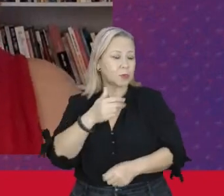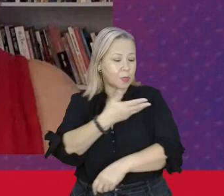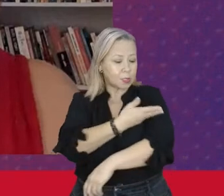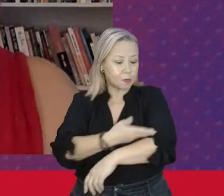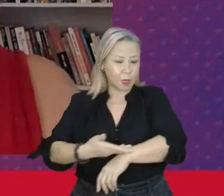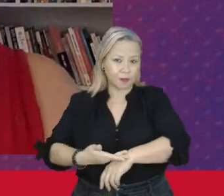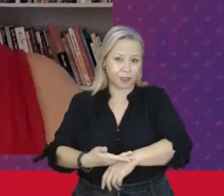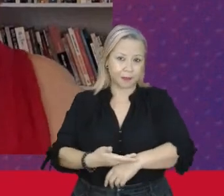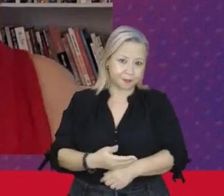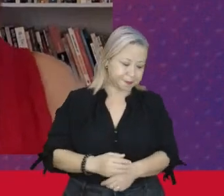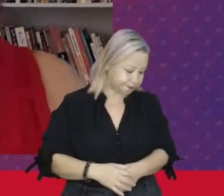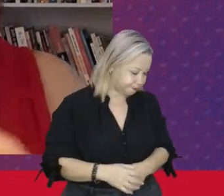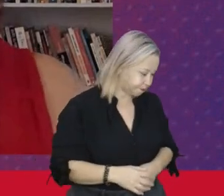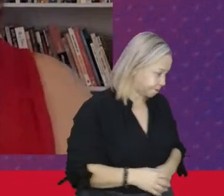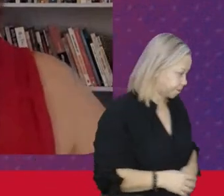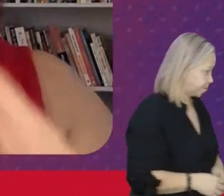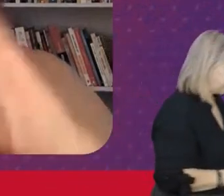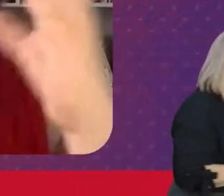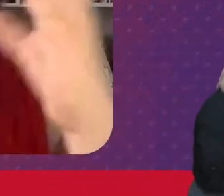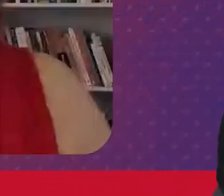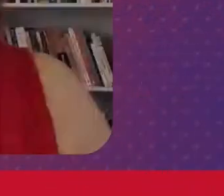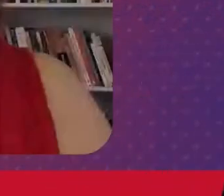brancas. Apesar de ter